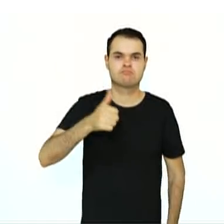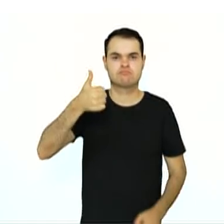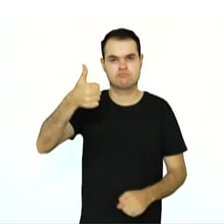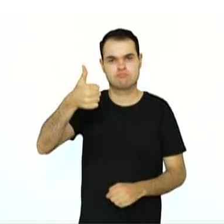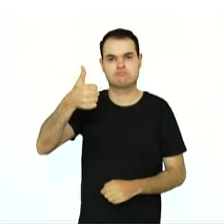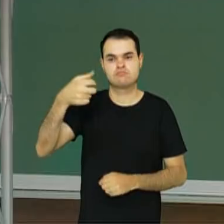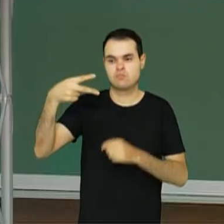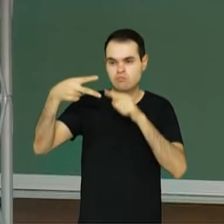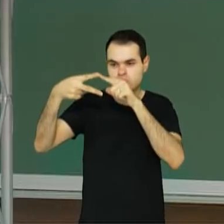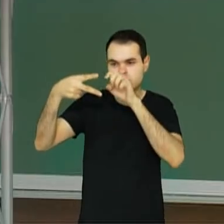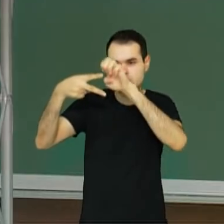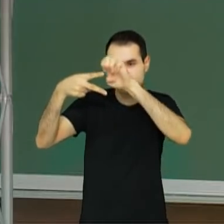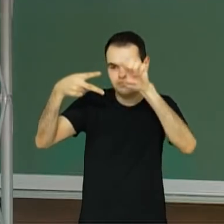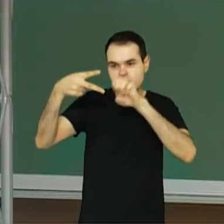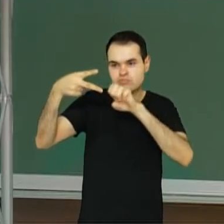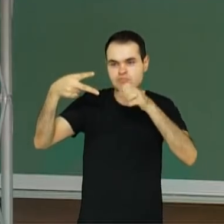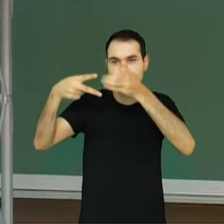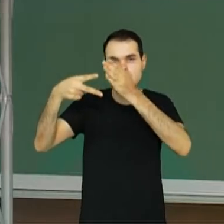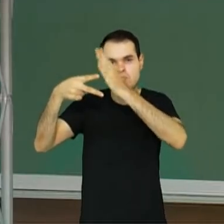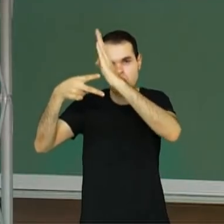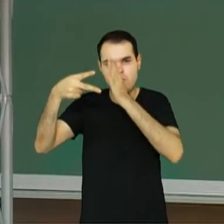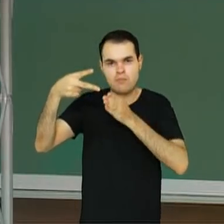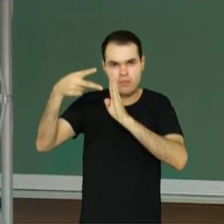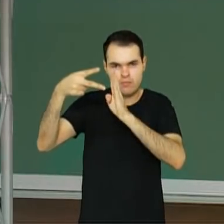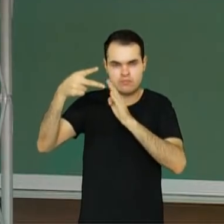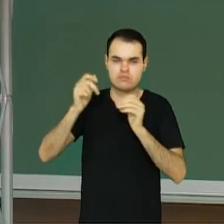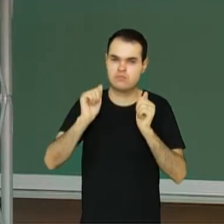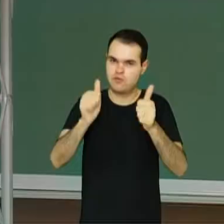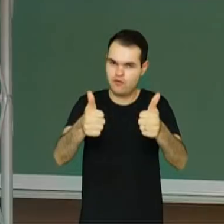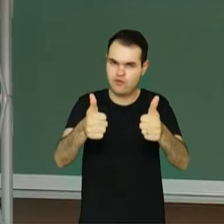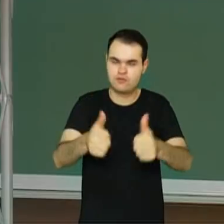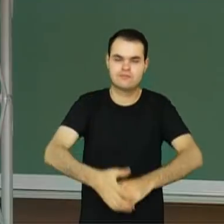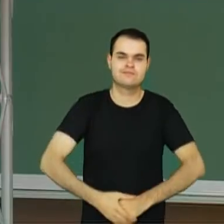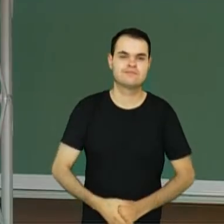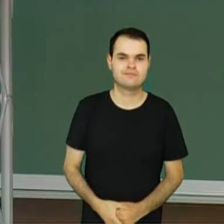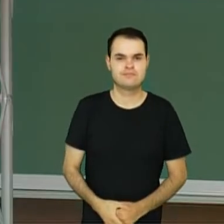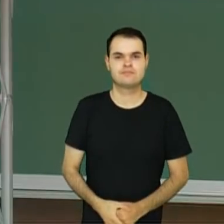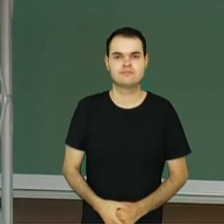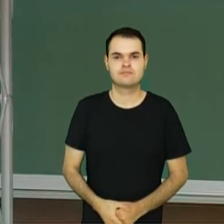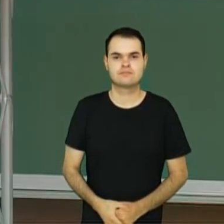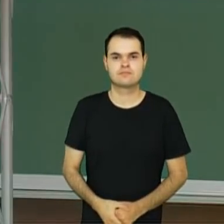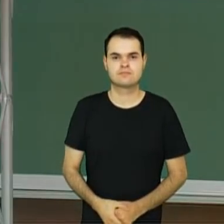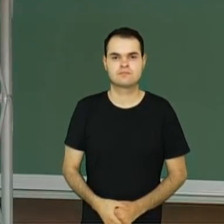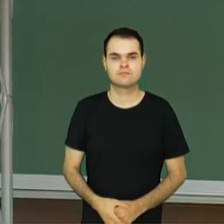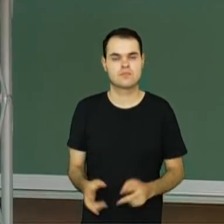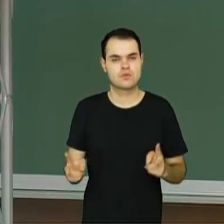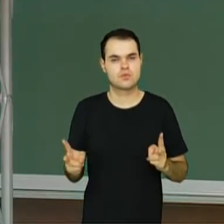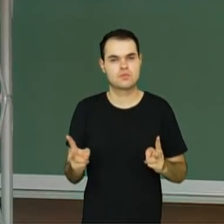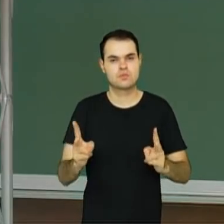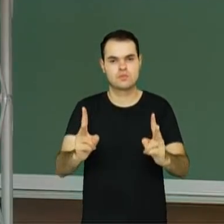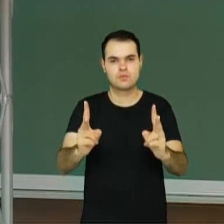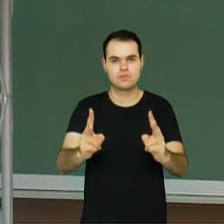equações. Beleza? As outras conferências fica para você fazer sozinho. Tá bom? Vamos continuando.